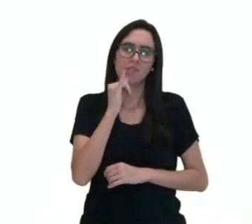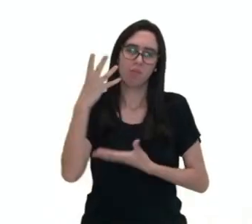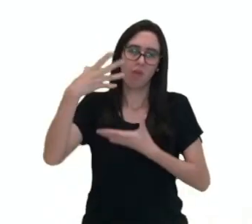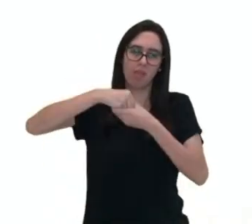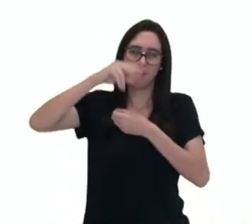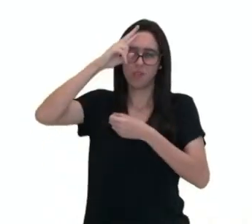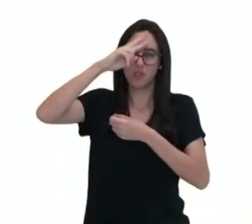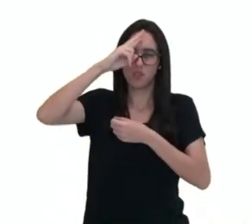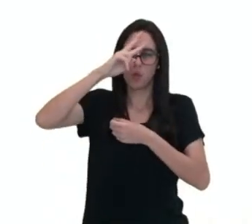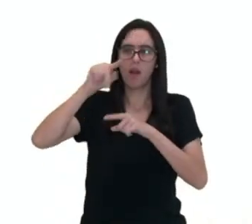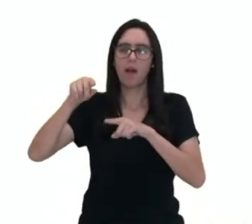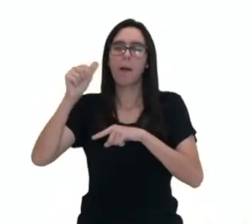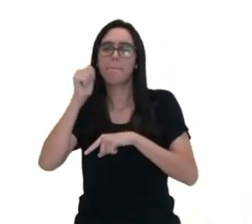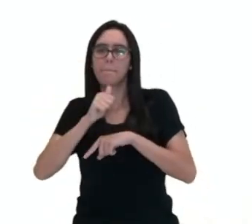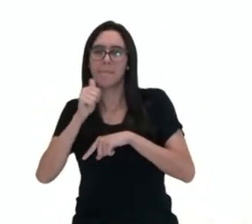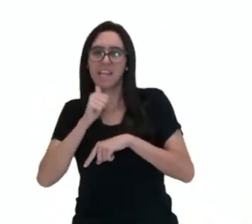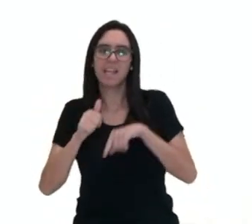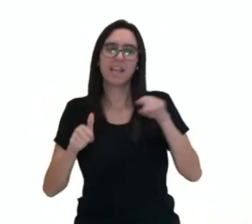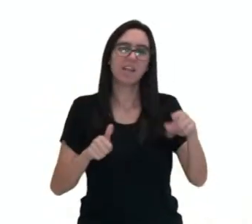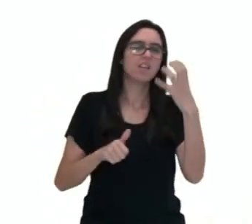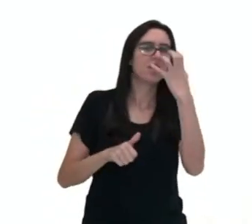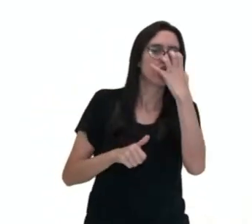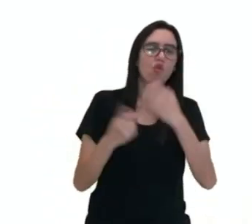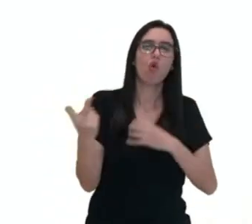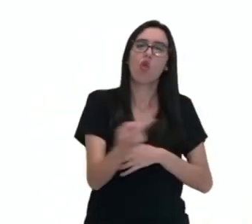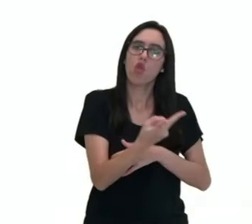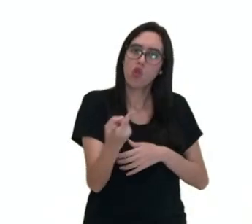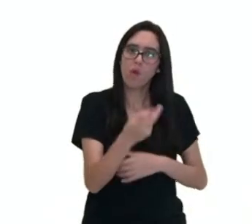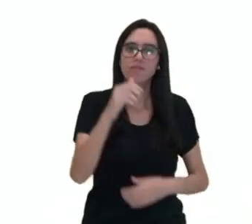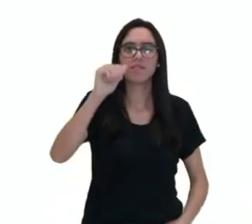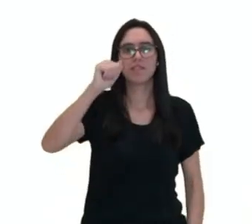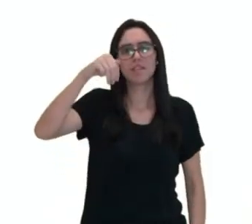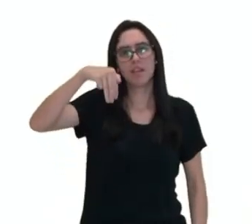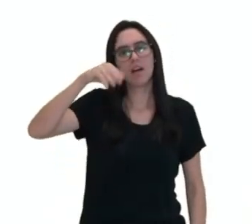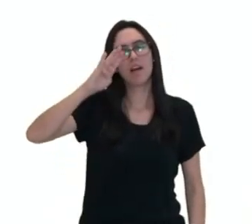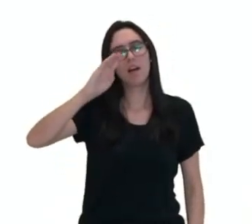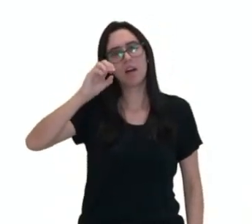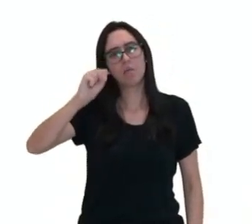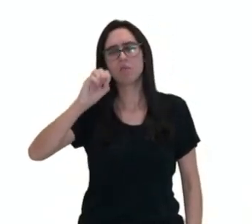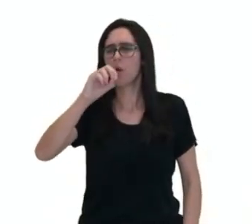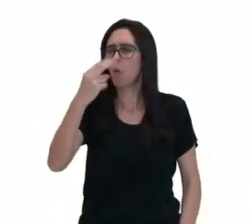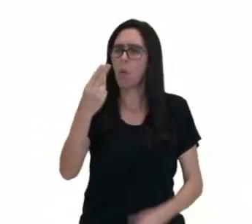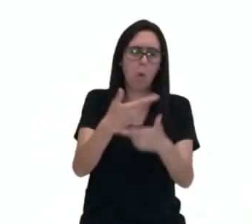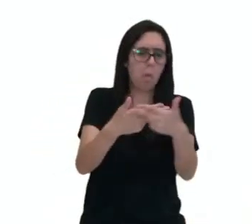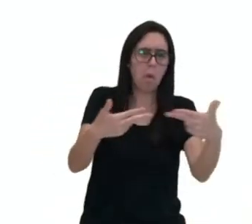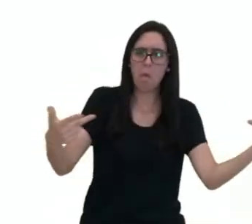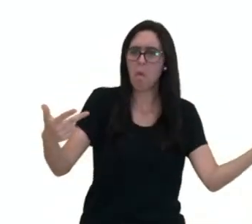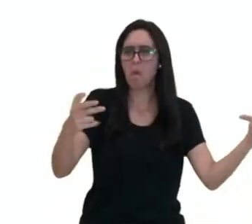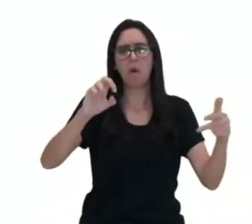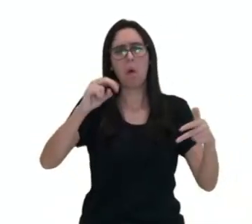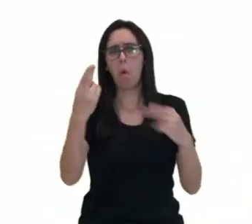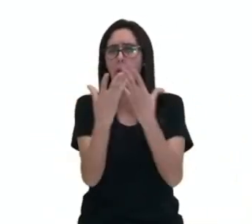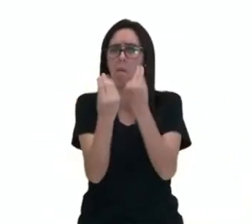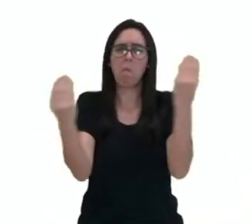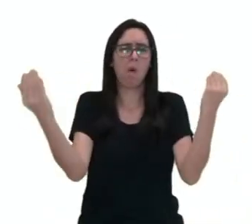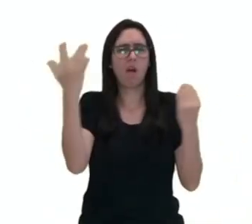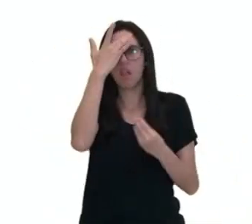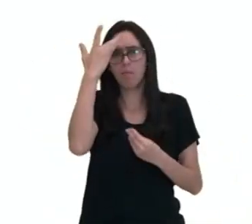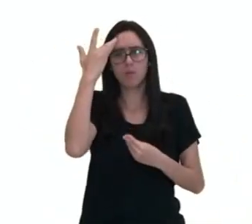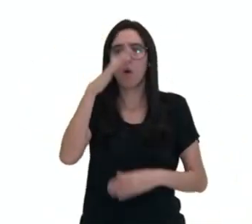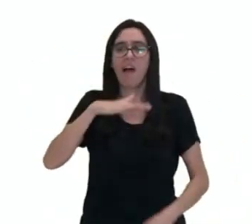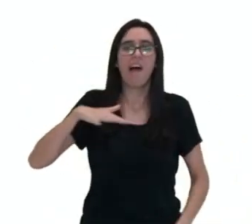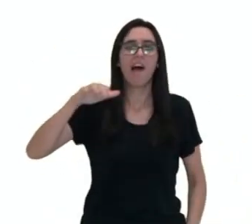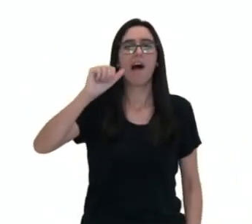uma pessoa e um animal, né? Ou poderia ser também dois objetos, enfim, ela traz aí produz um